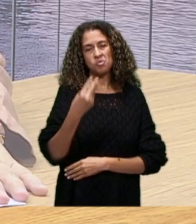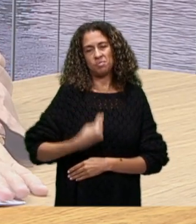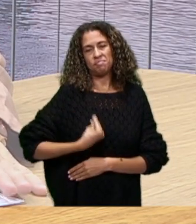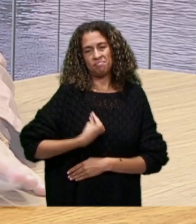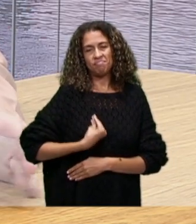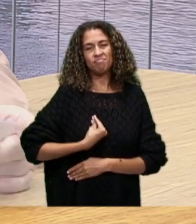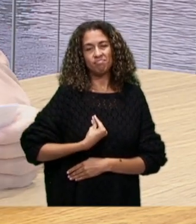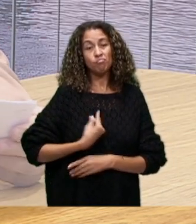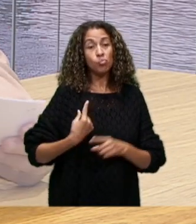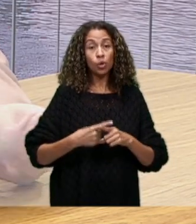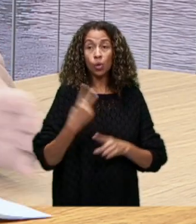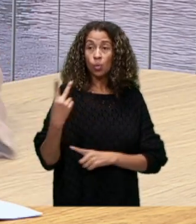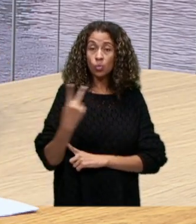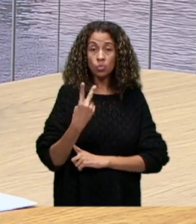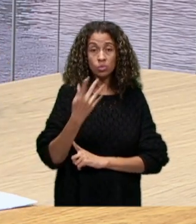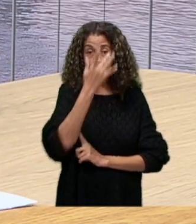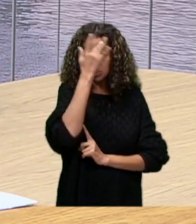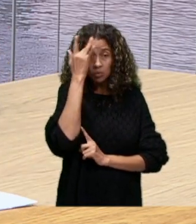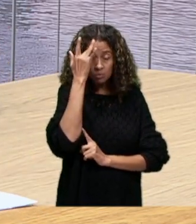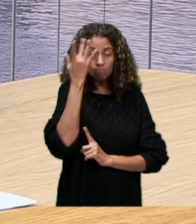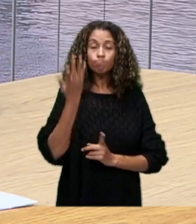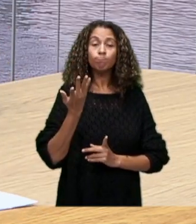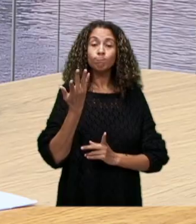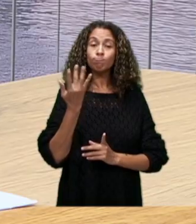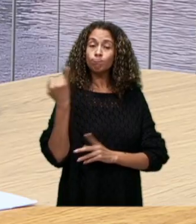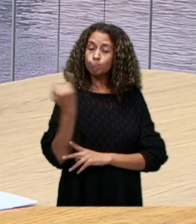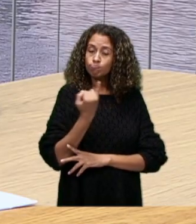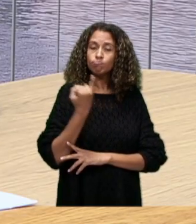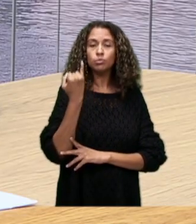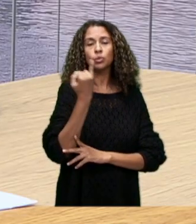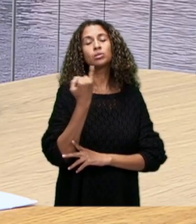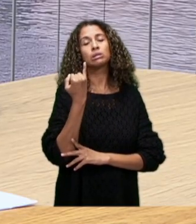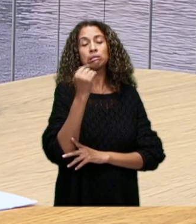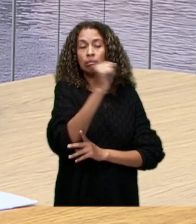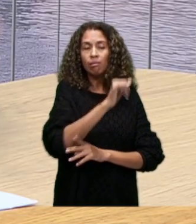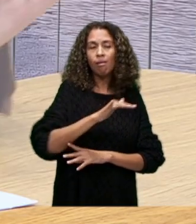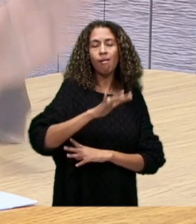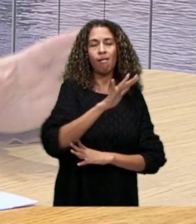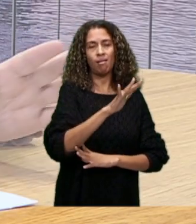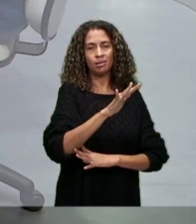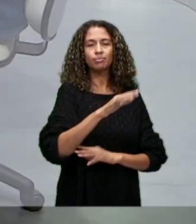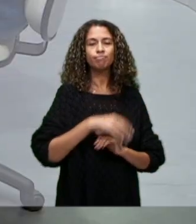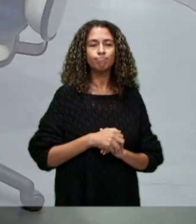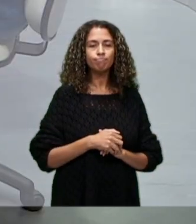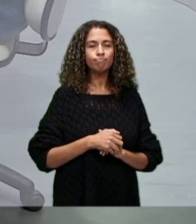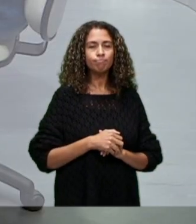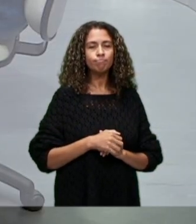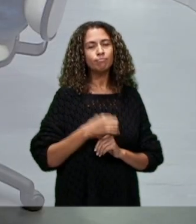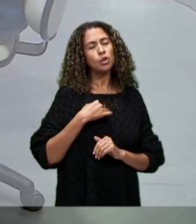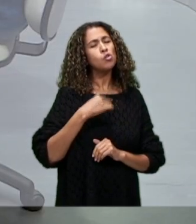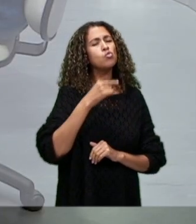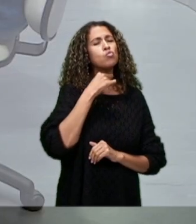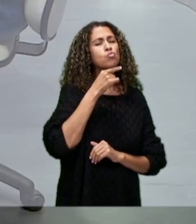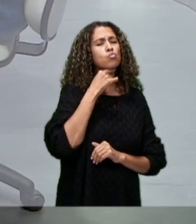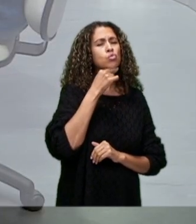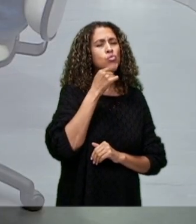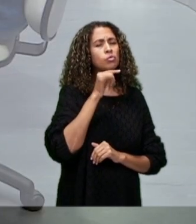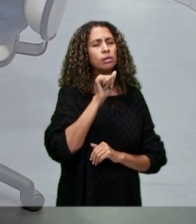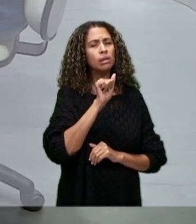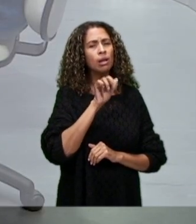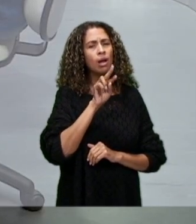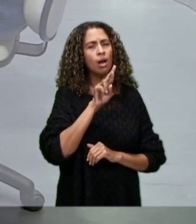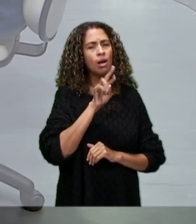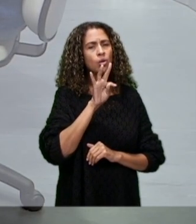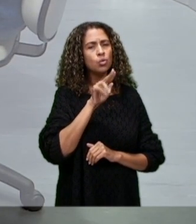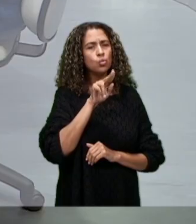até porque são duas pessoas super conceituadas nas suas áreas, né? Eu estou com uma dúvida, Arthur, eu